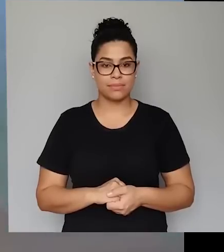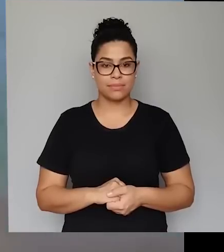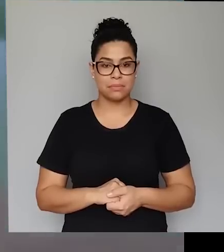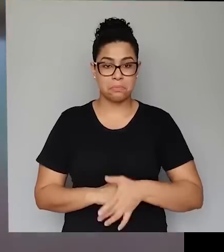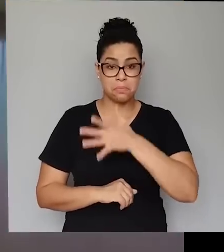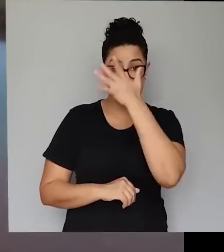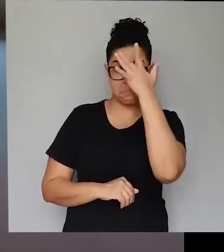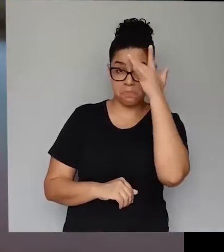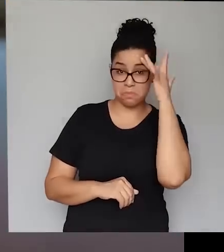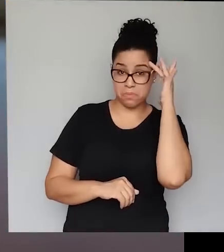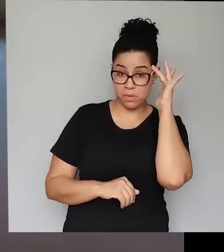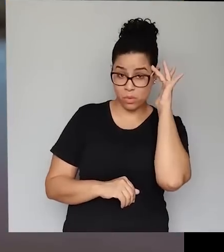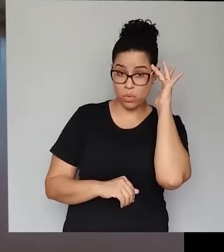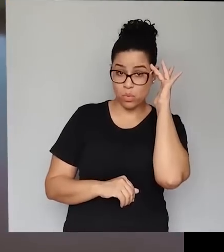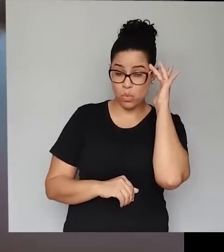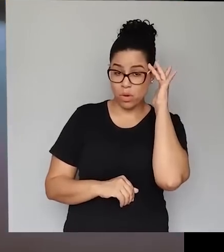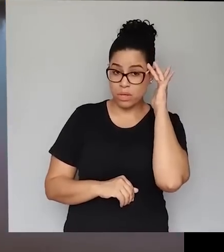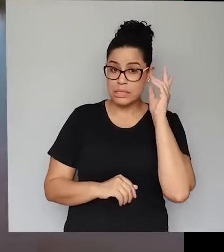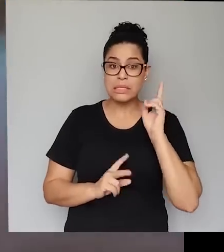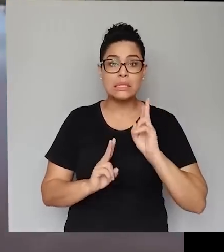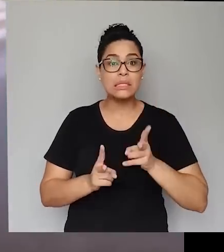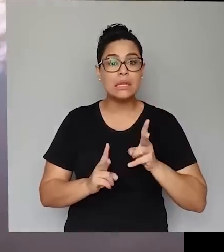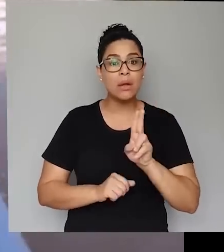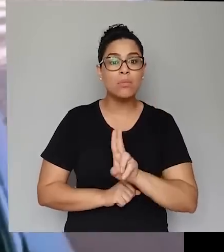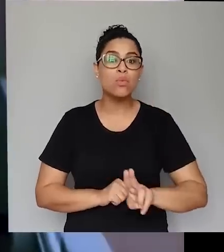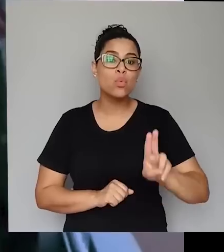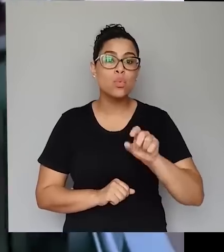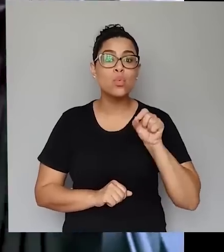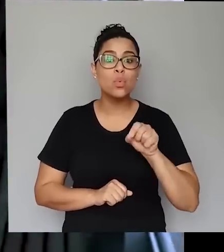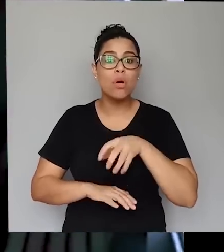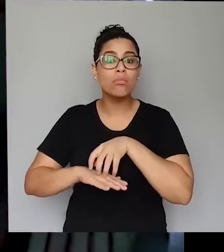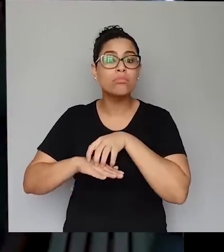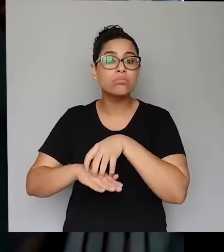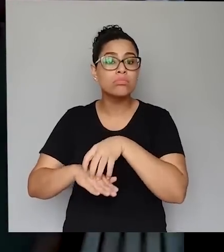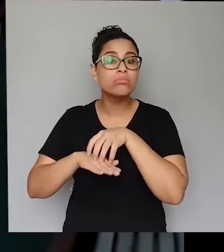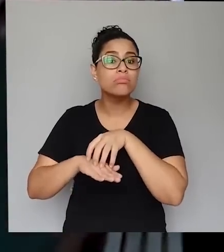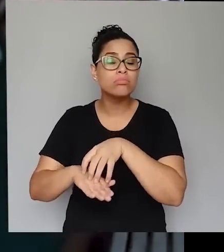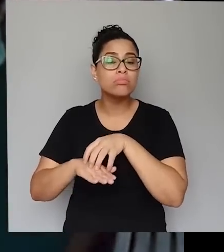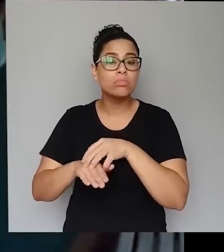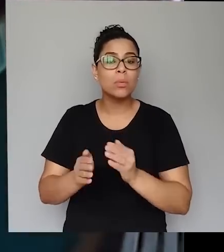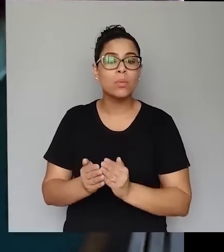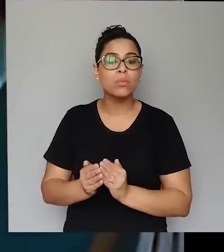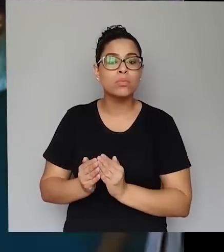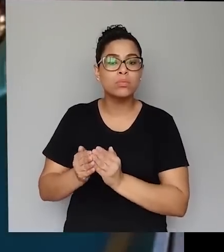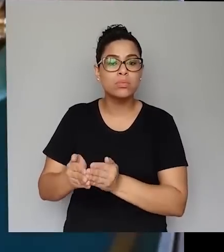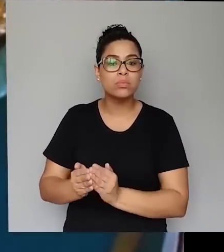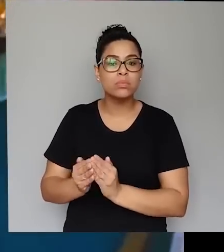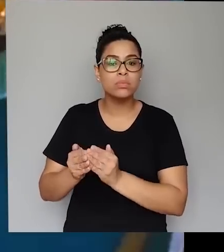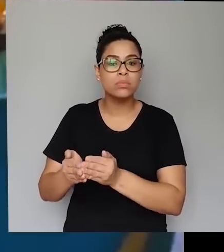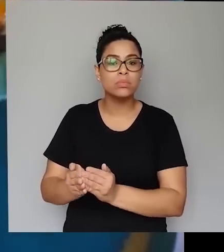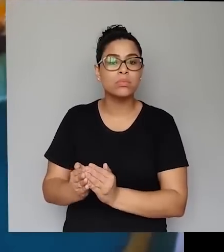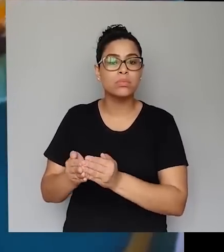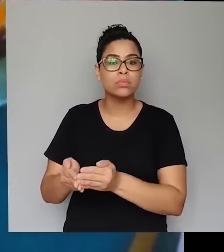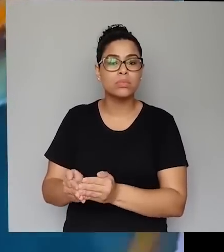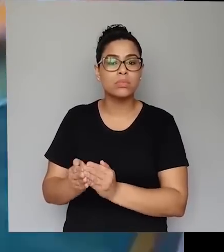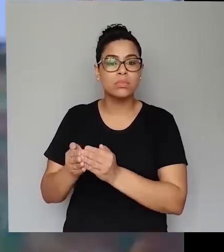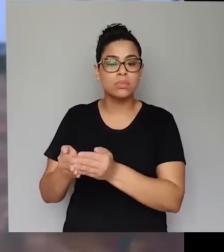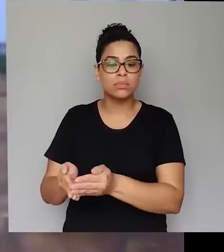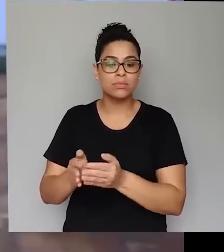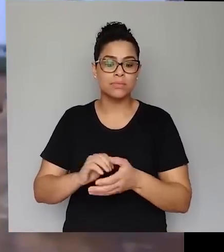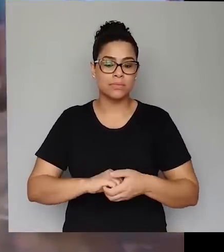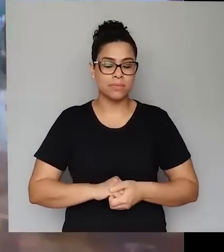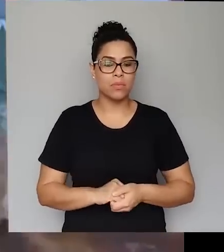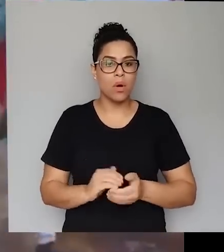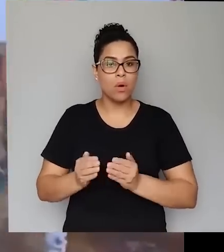Muitas pessoas se locomovem nesta região através de meios de transporte fluviais,